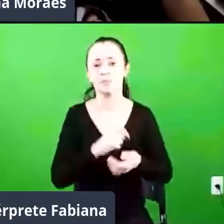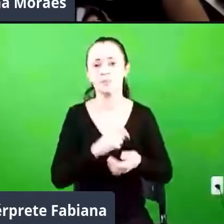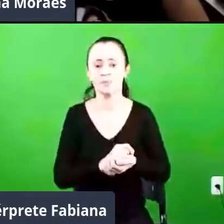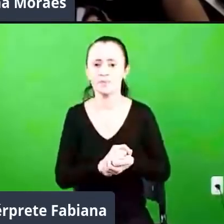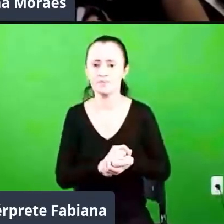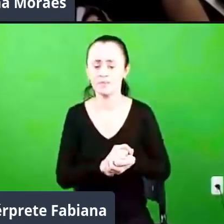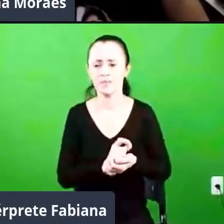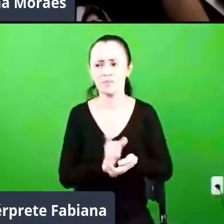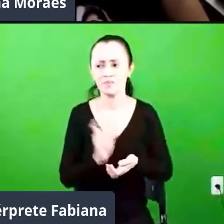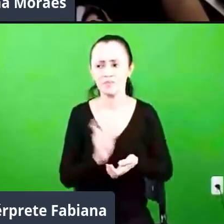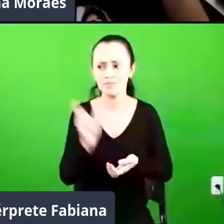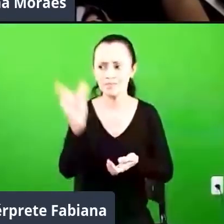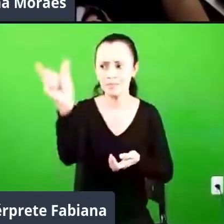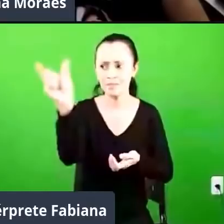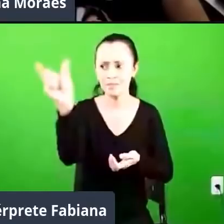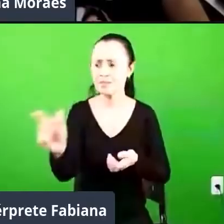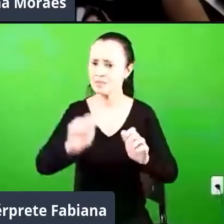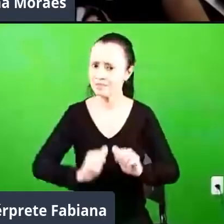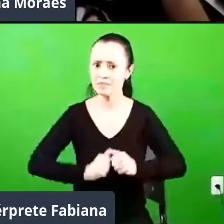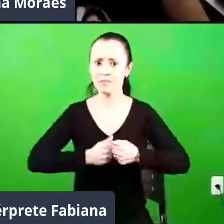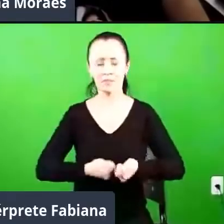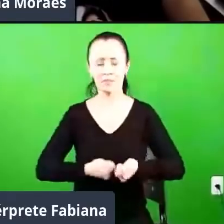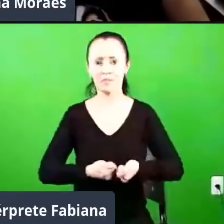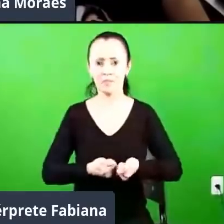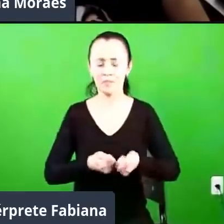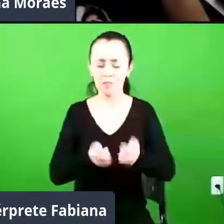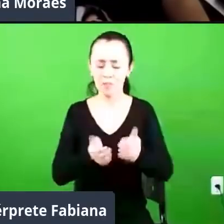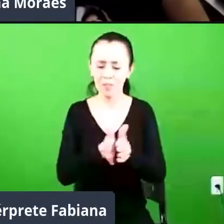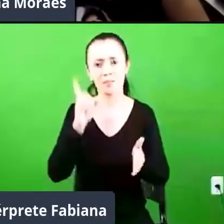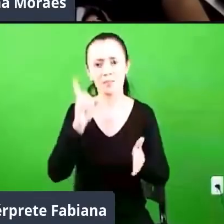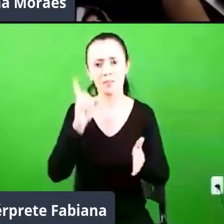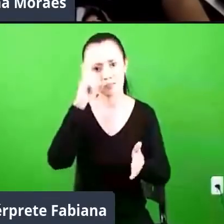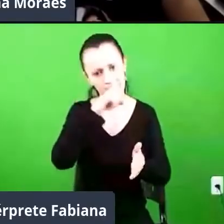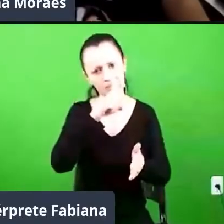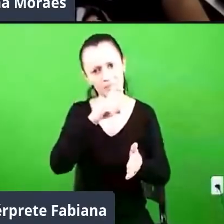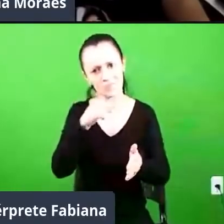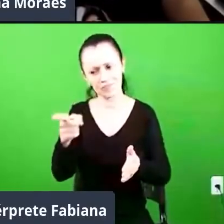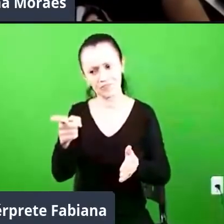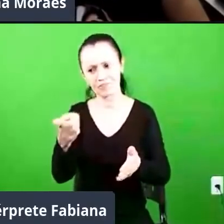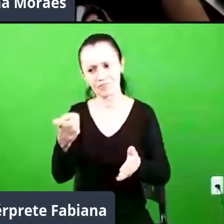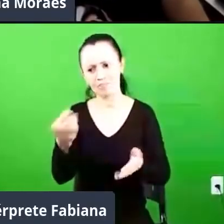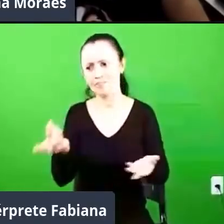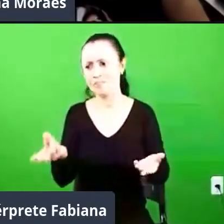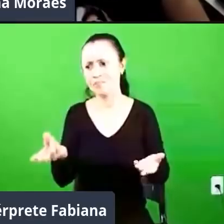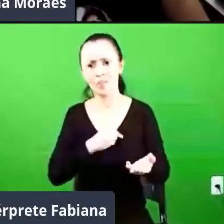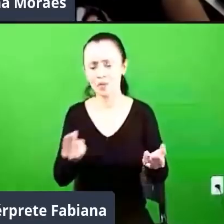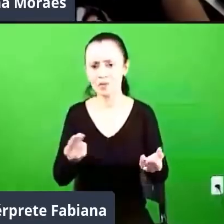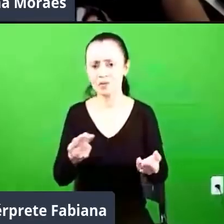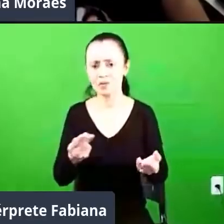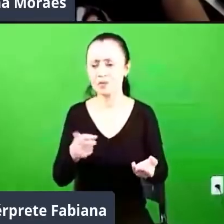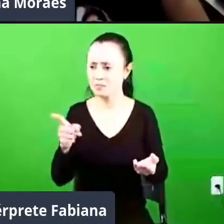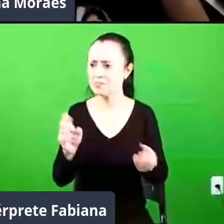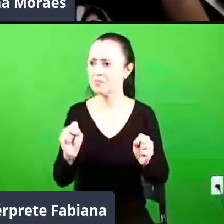enfrentou tudo, né, nesse momento que não foi fácil. Então ele merece realmente um crédito. Mas o que eu